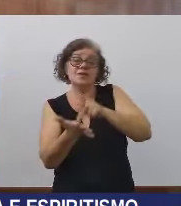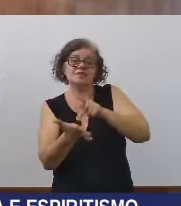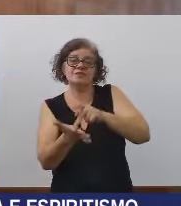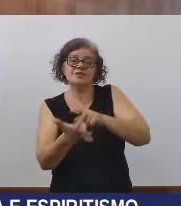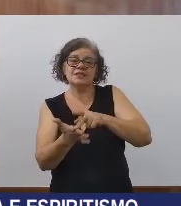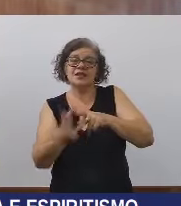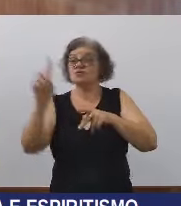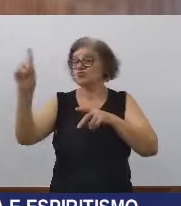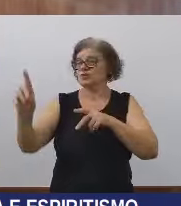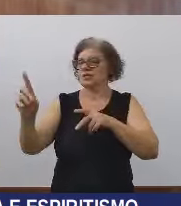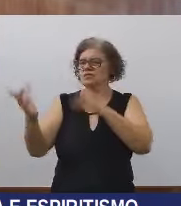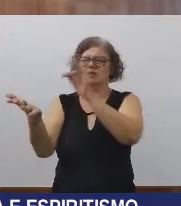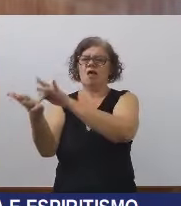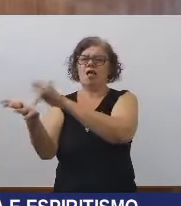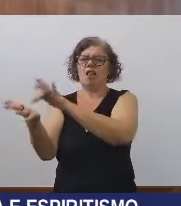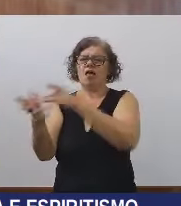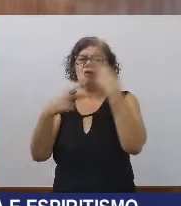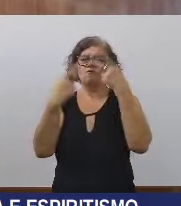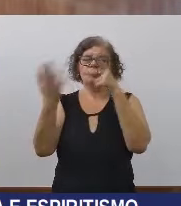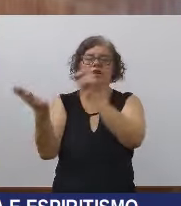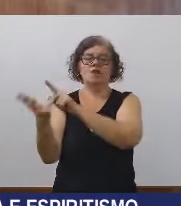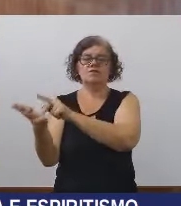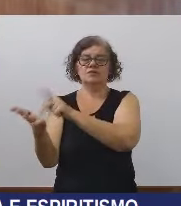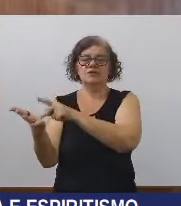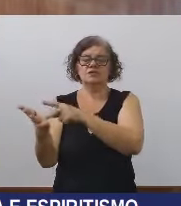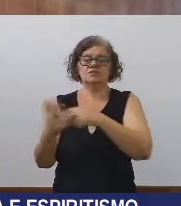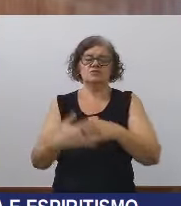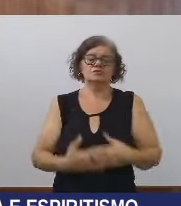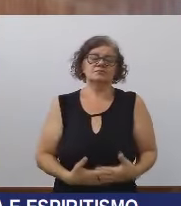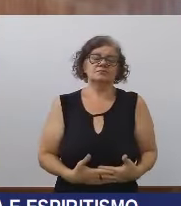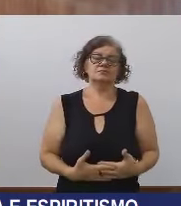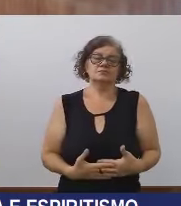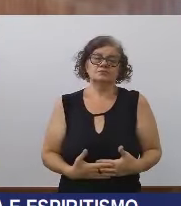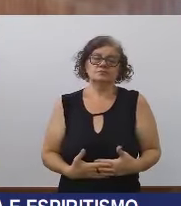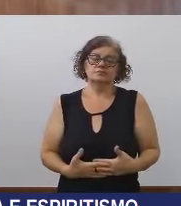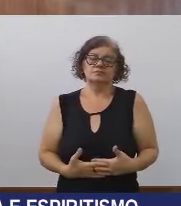verdades. E quem está do lado direito, a mesma coisa.